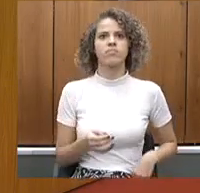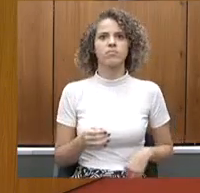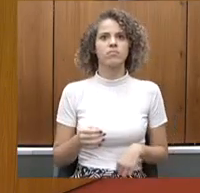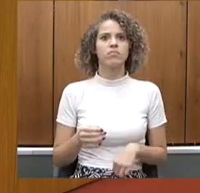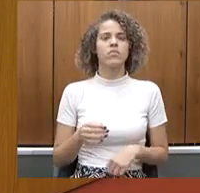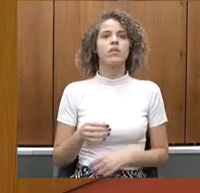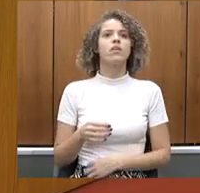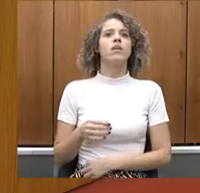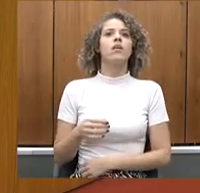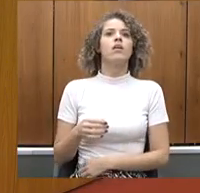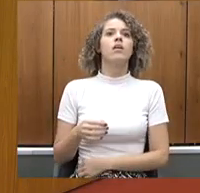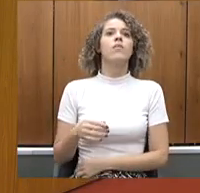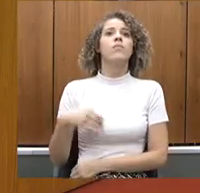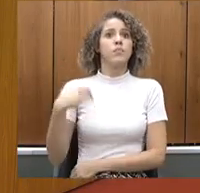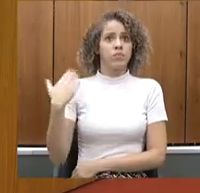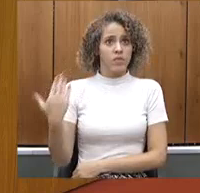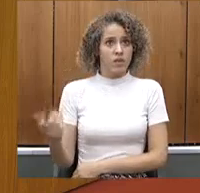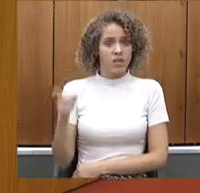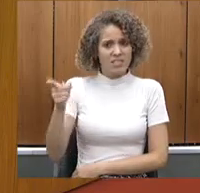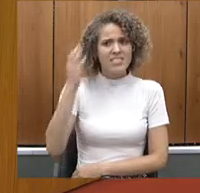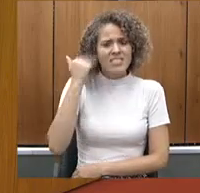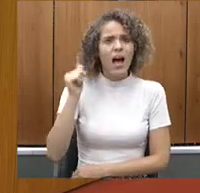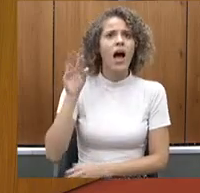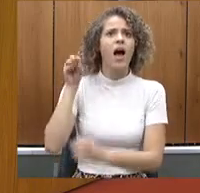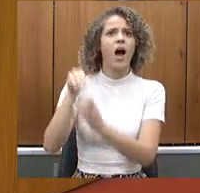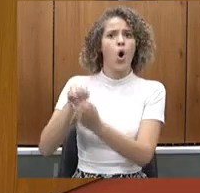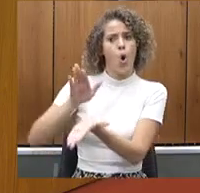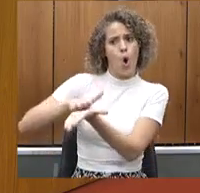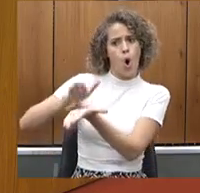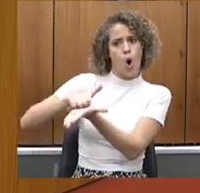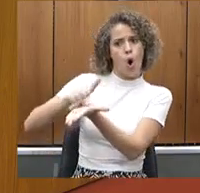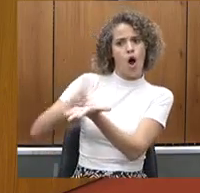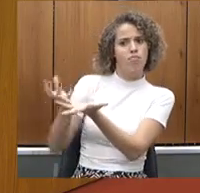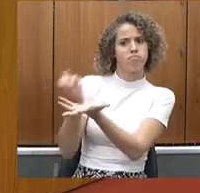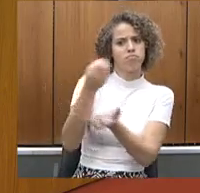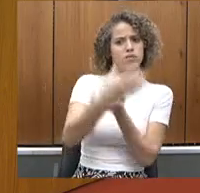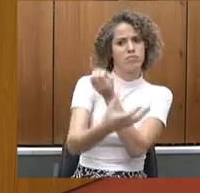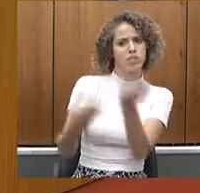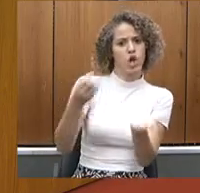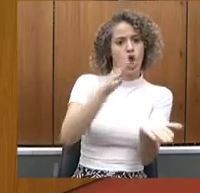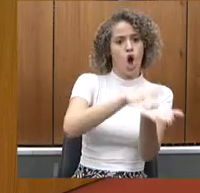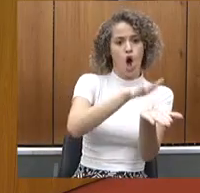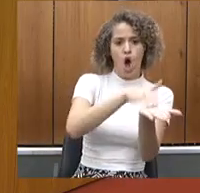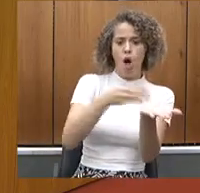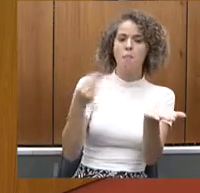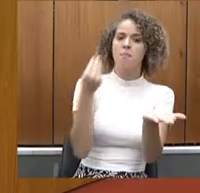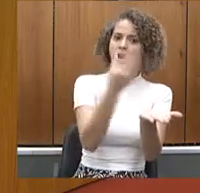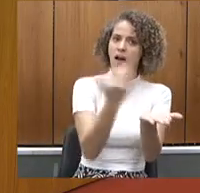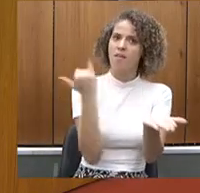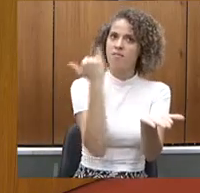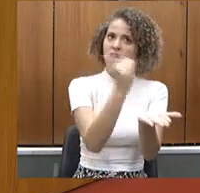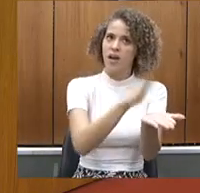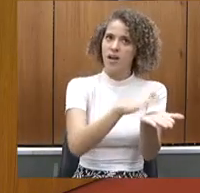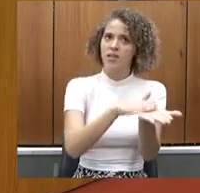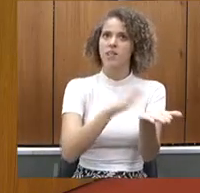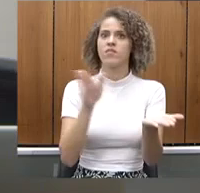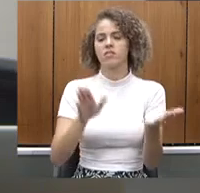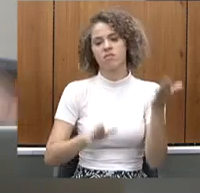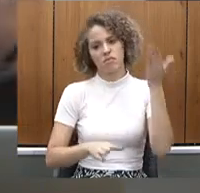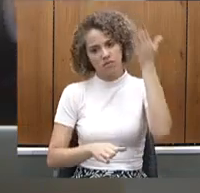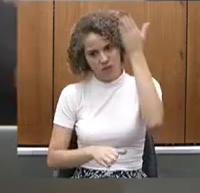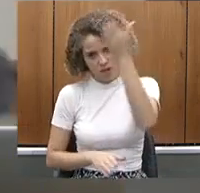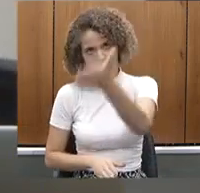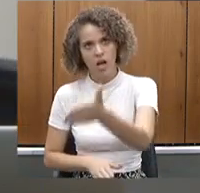logo só põe o pé na Teófilo Otoni o senhor sabe que tipo de cobrança recebe só vai lá em Nanuque só vai lá em Ataléia